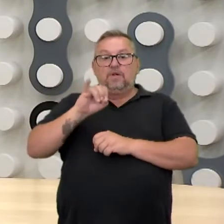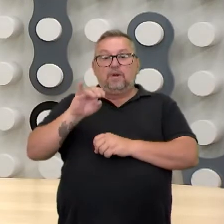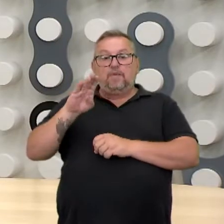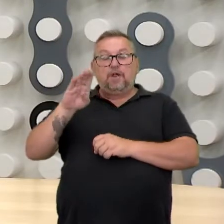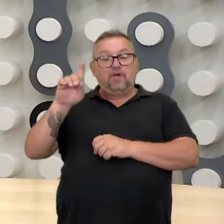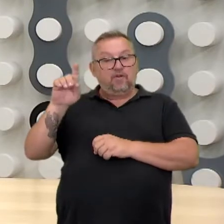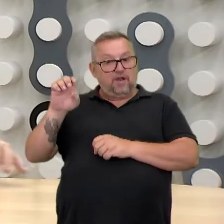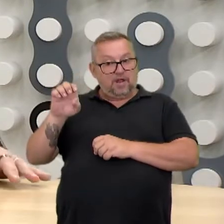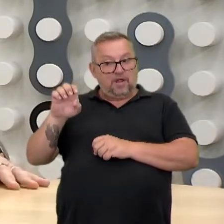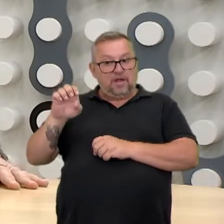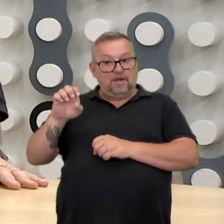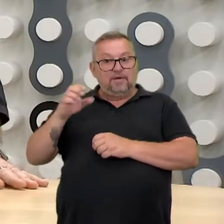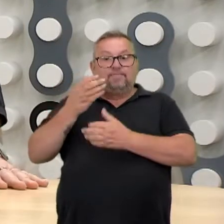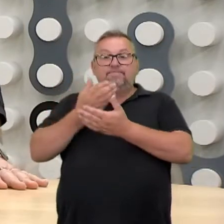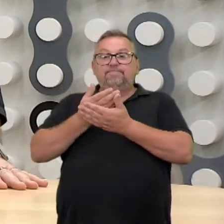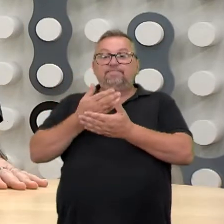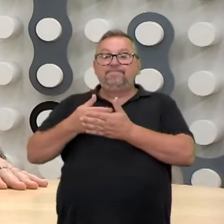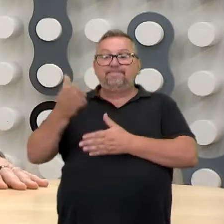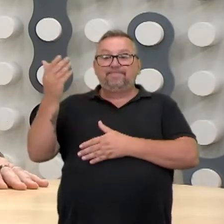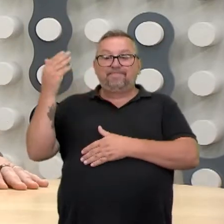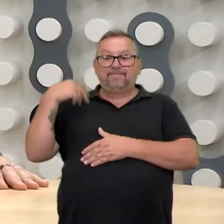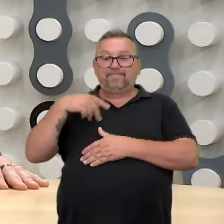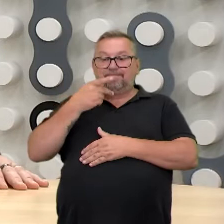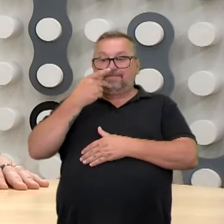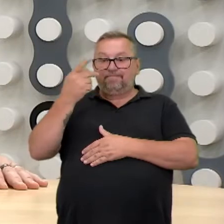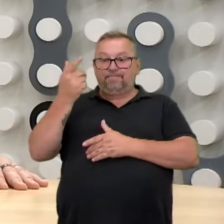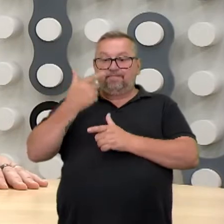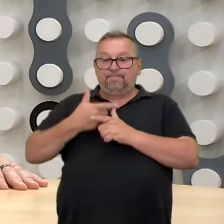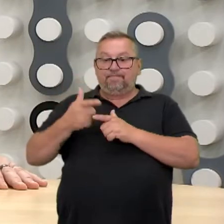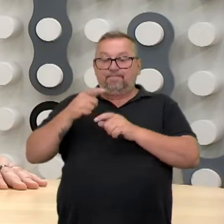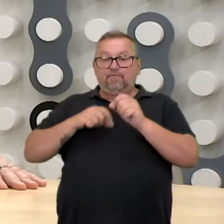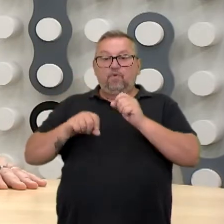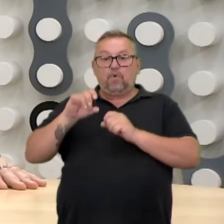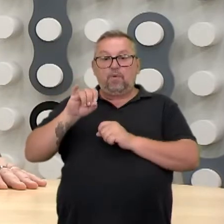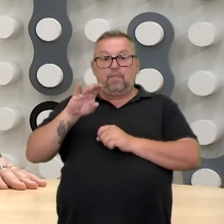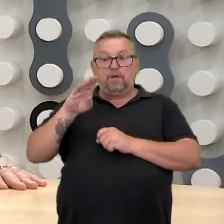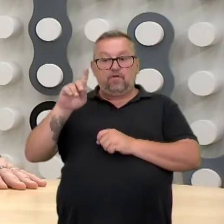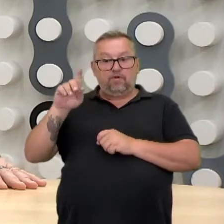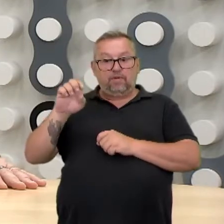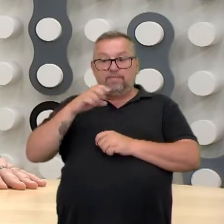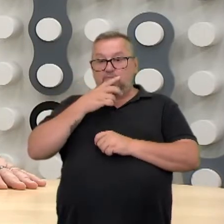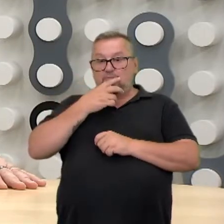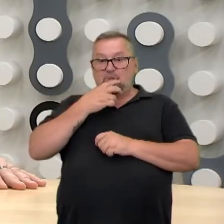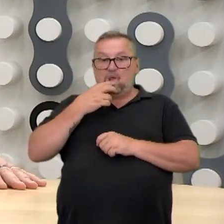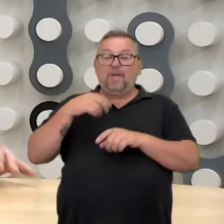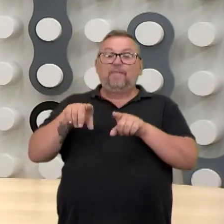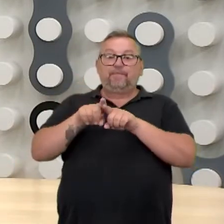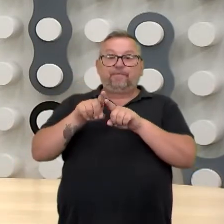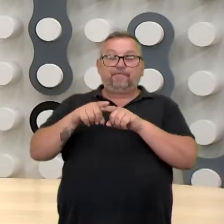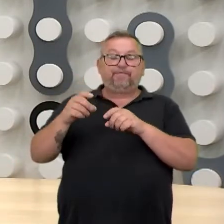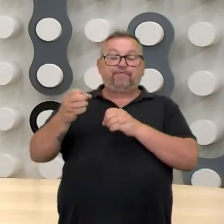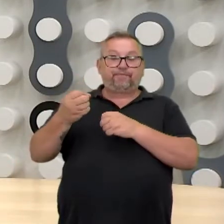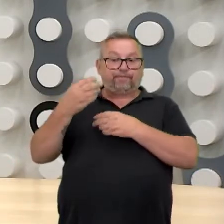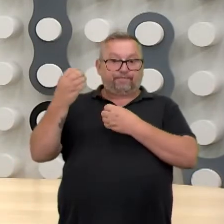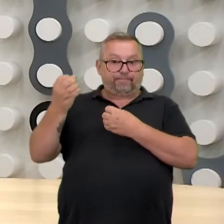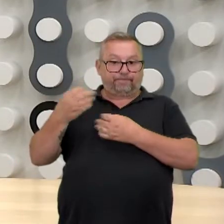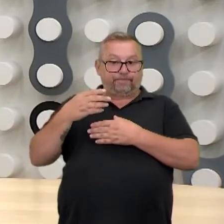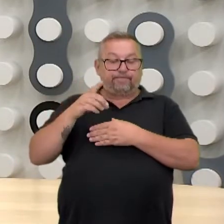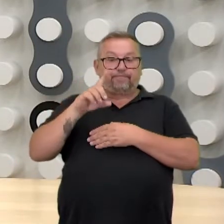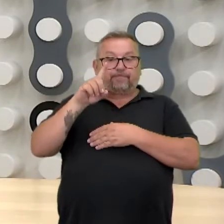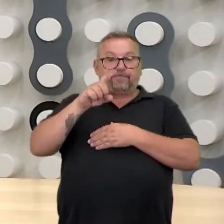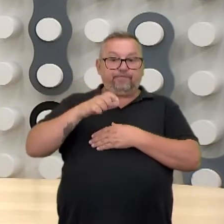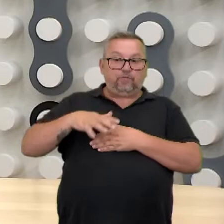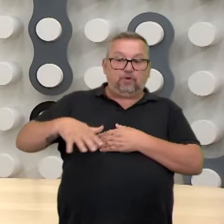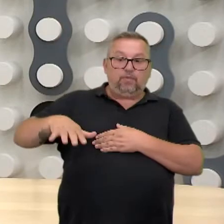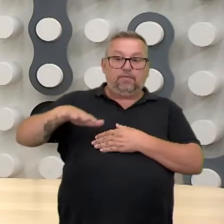que na aula passada a gente também falou sobre um site do IBGE, né, colocando dados demográficos, né? Dessa vez a gente vai ver dados